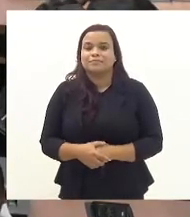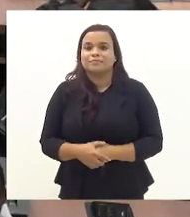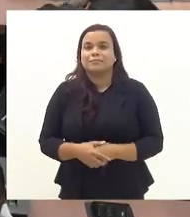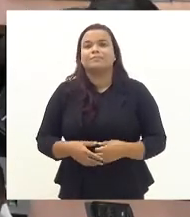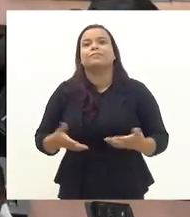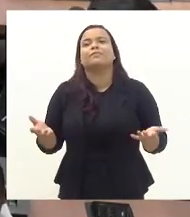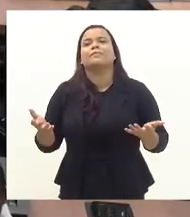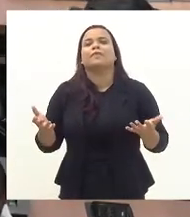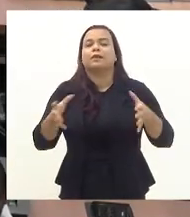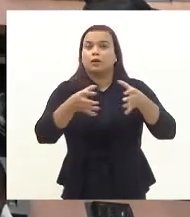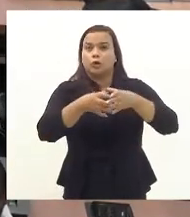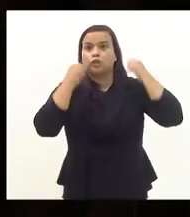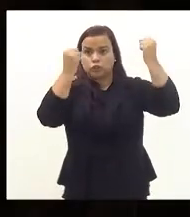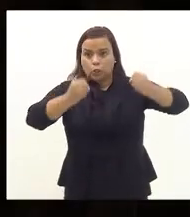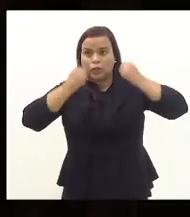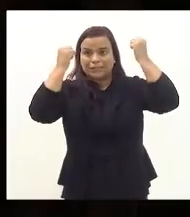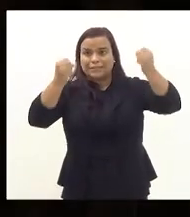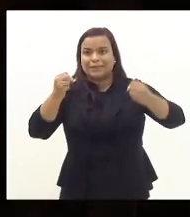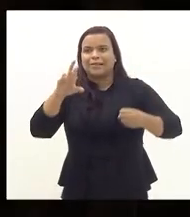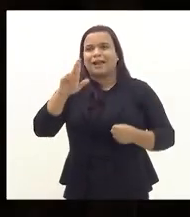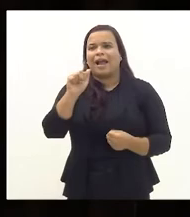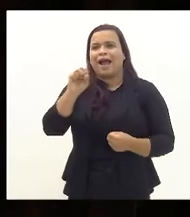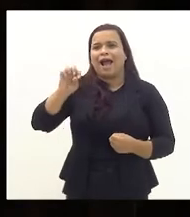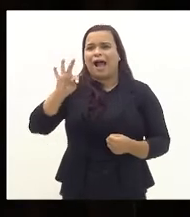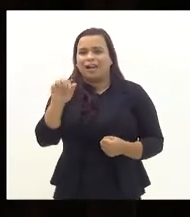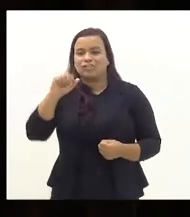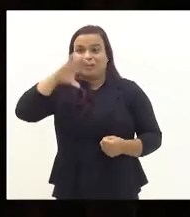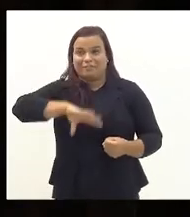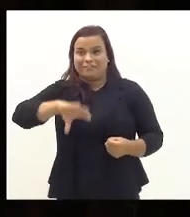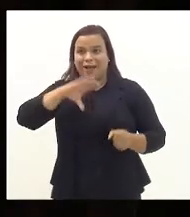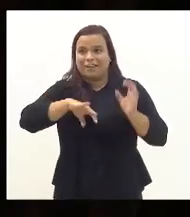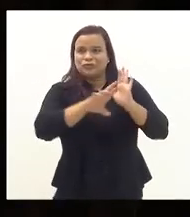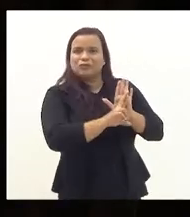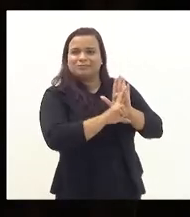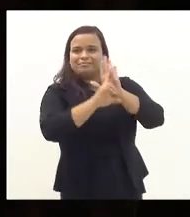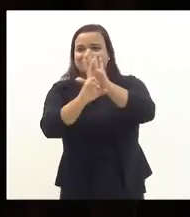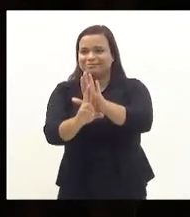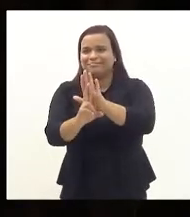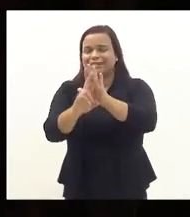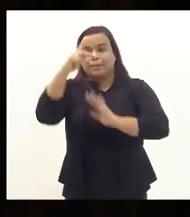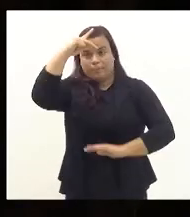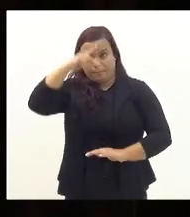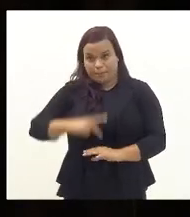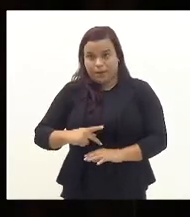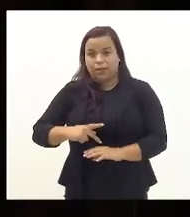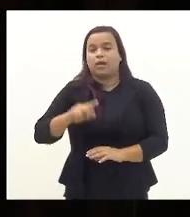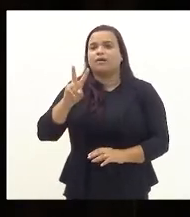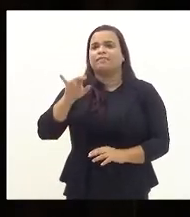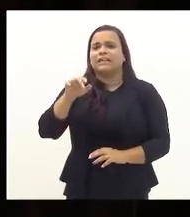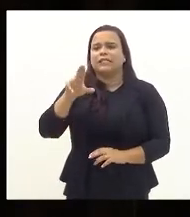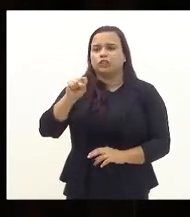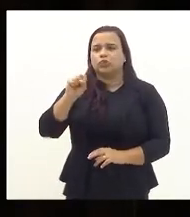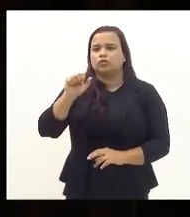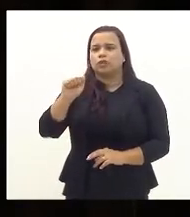A torcida Rasta do Vasco, representado pelo presidente Vinícius